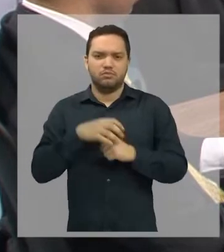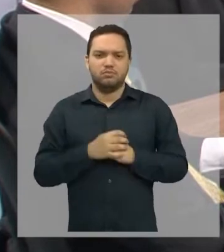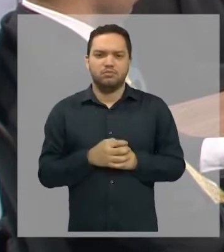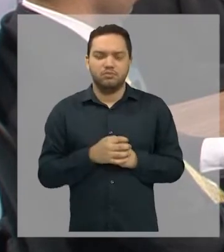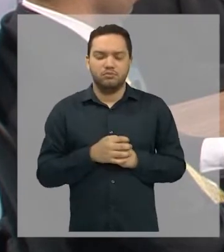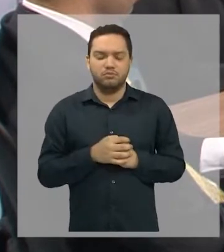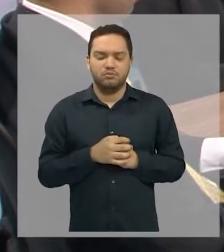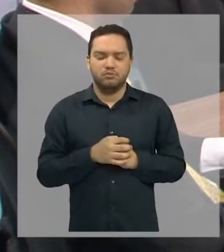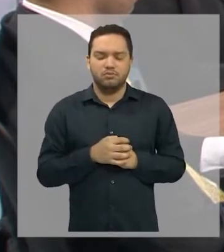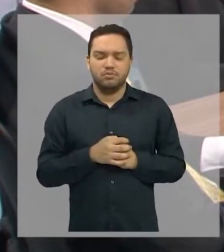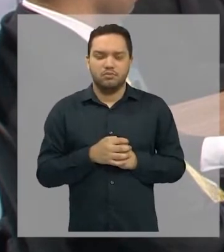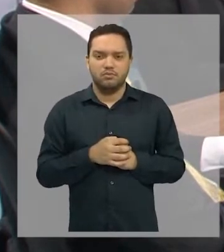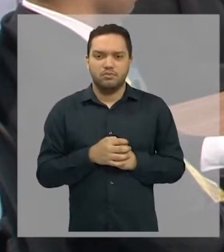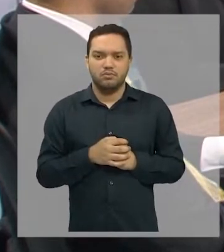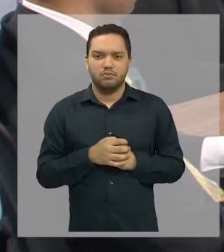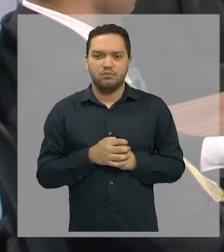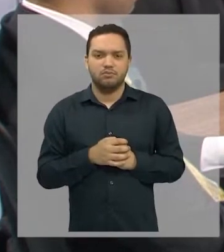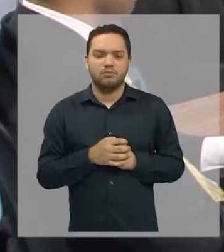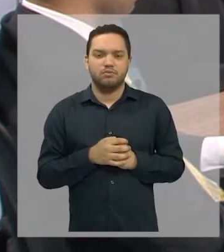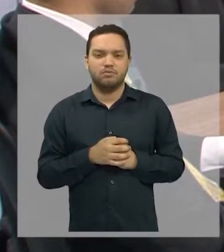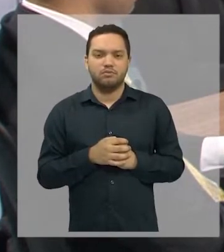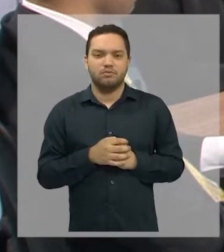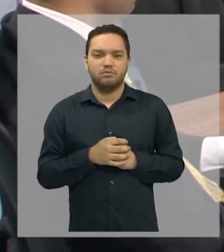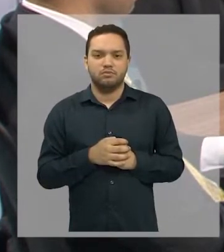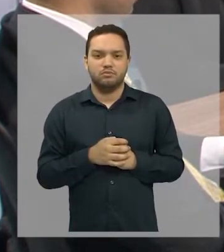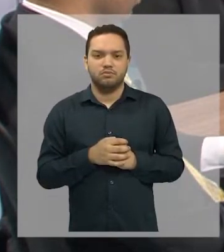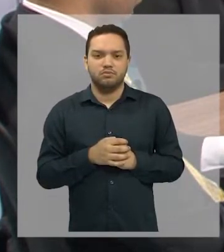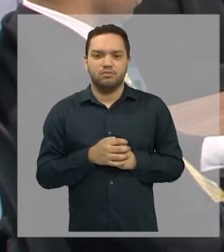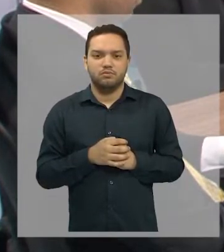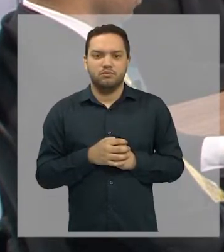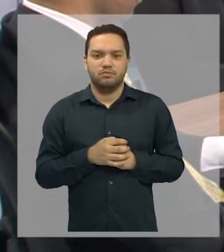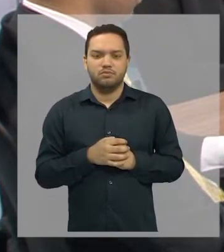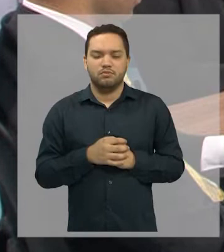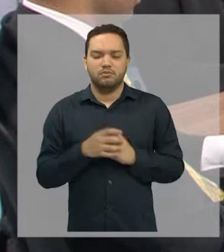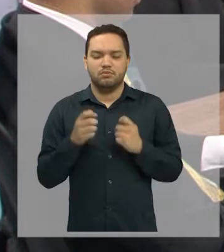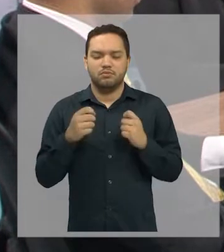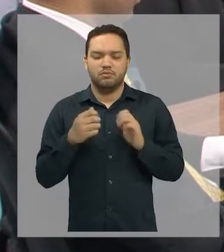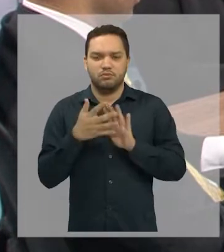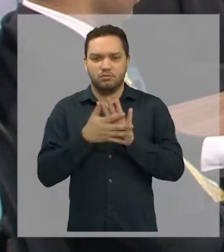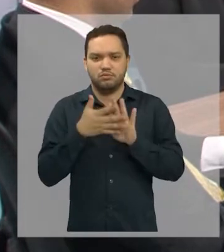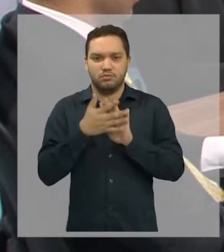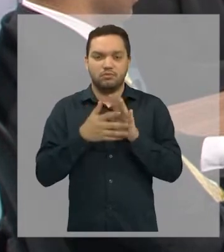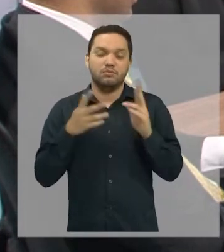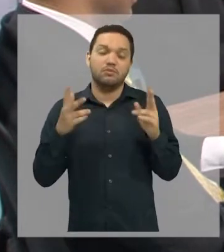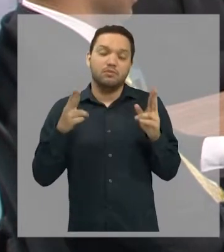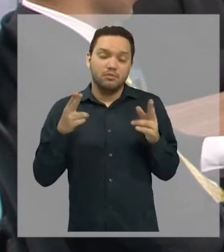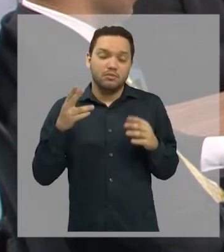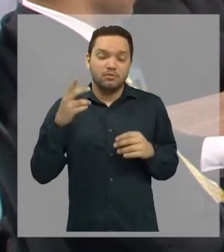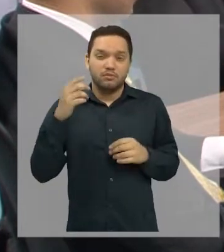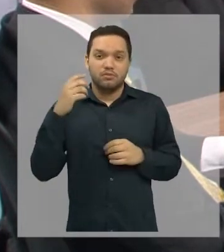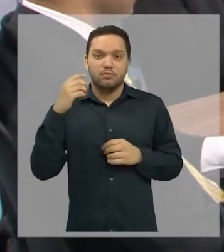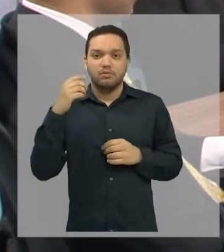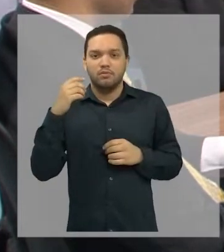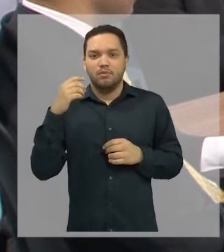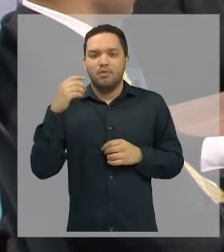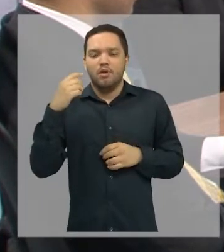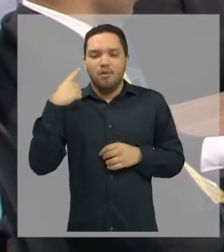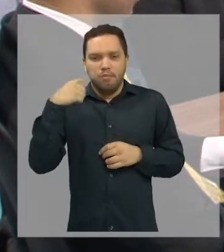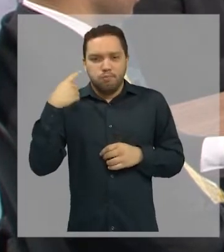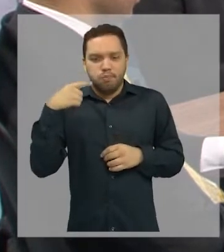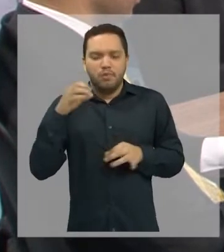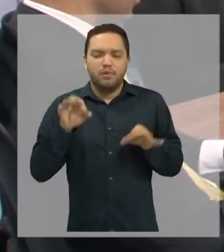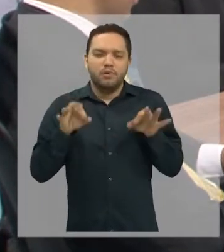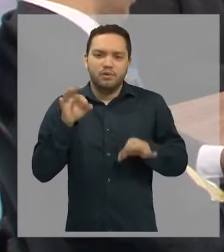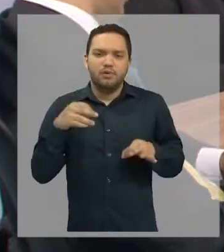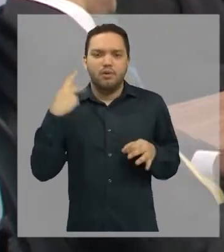todo um texto. Não, eu sabia. Assim fazem então, os juízes, né? Os promotores, os procuradores. O que o profissional